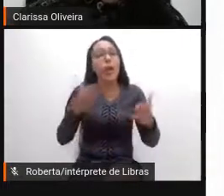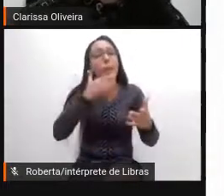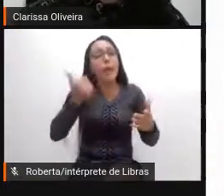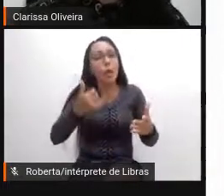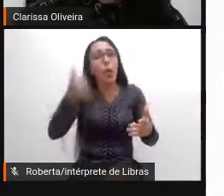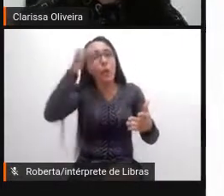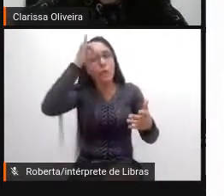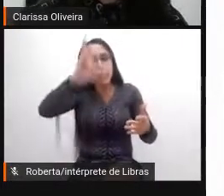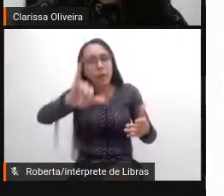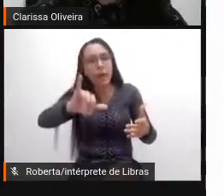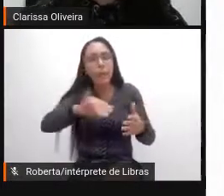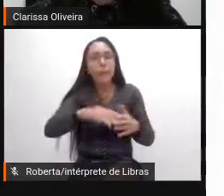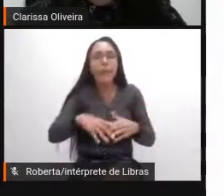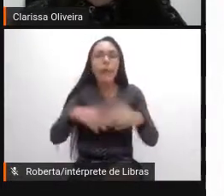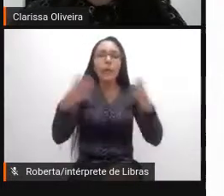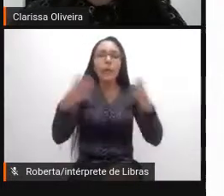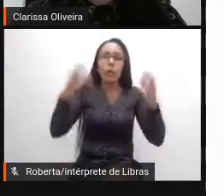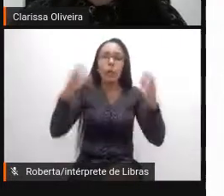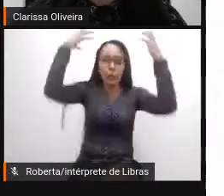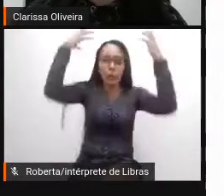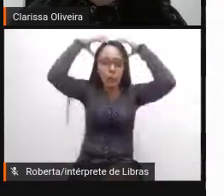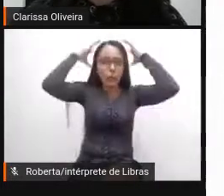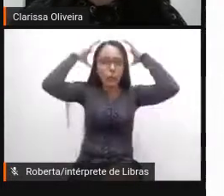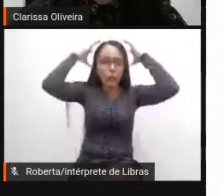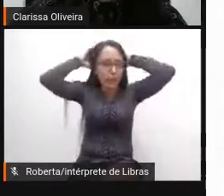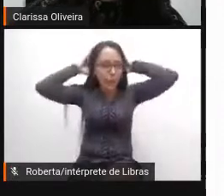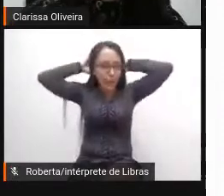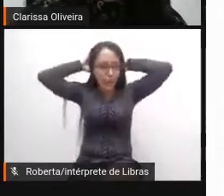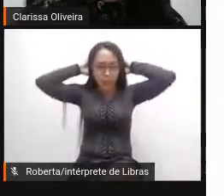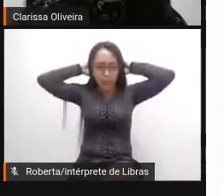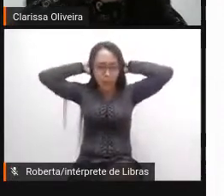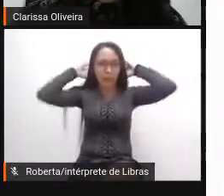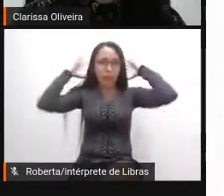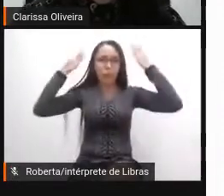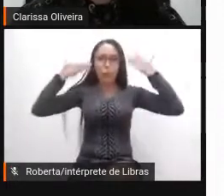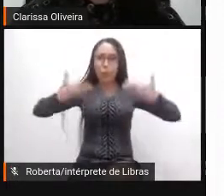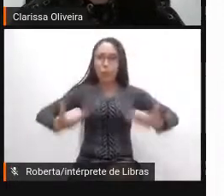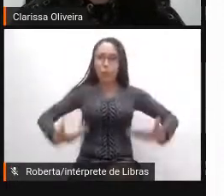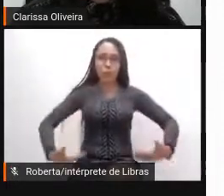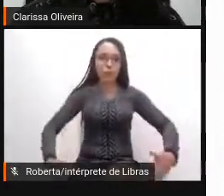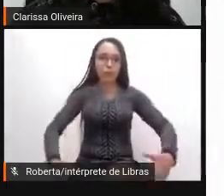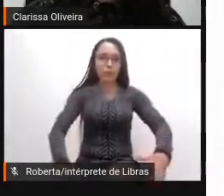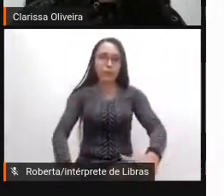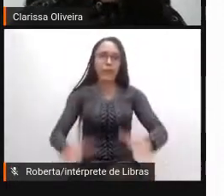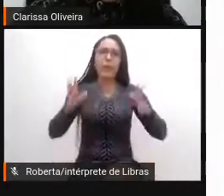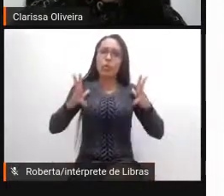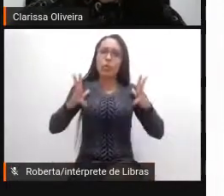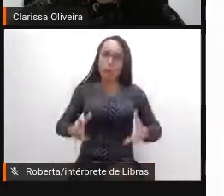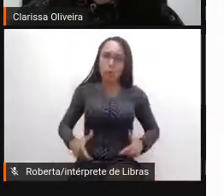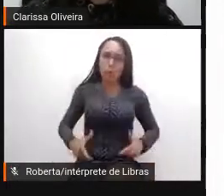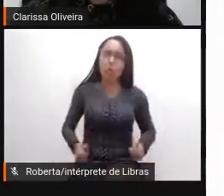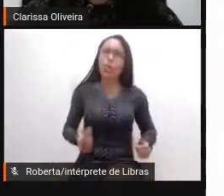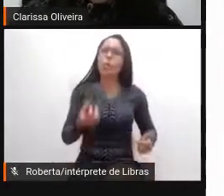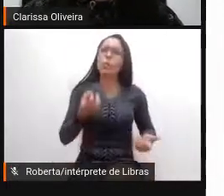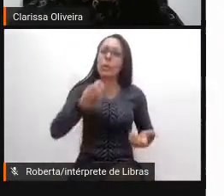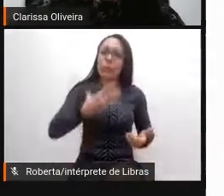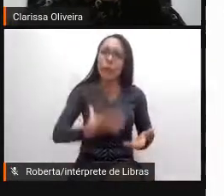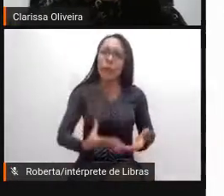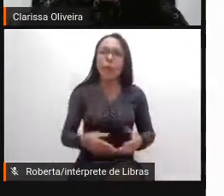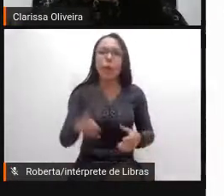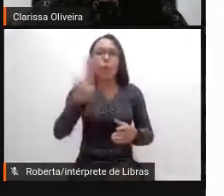em casa, toma um banho de cabeça, da cabeça aos pés, se higienizou bem, utilizou o